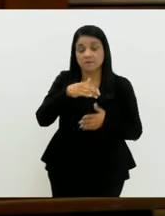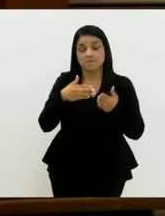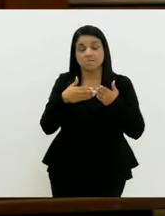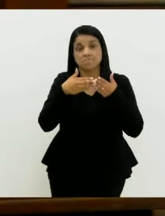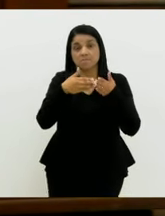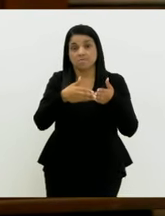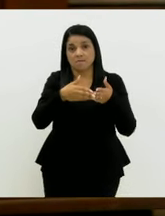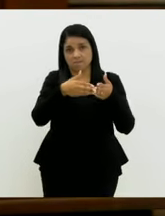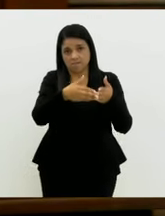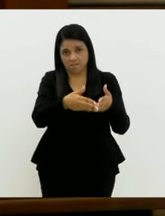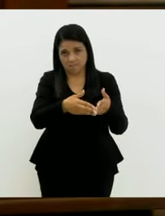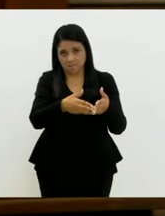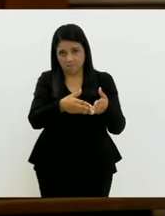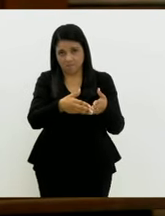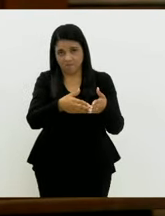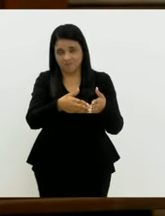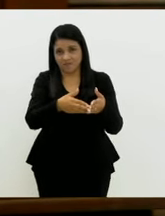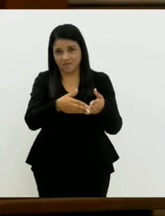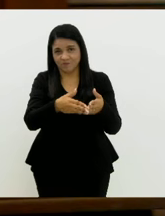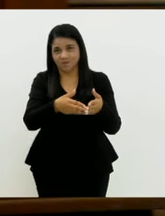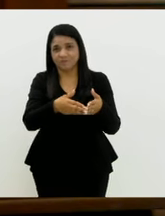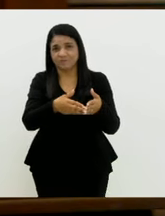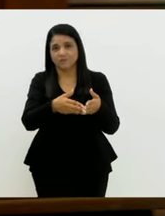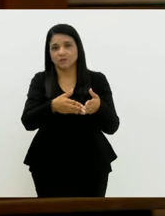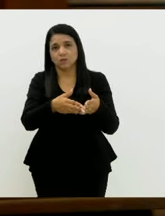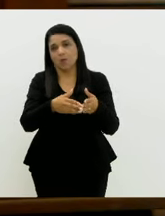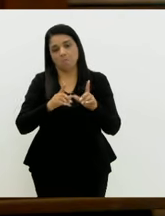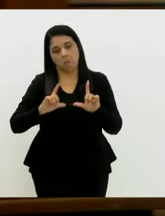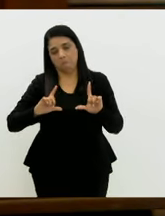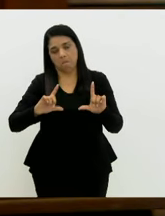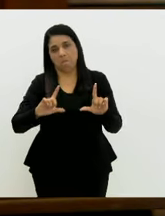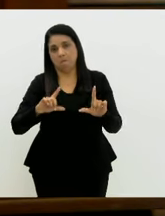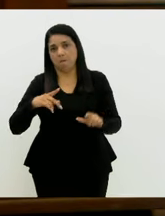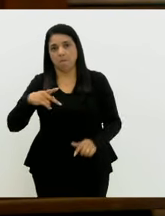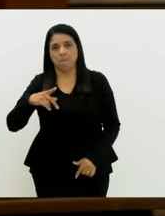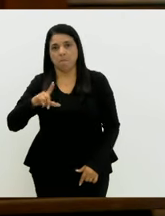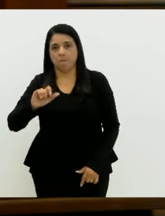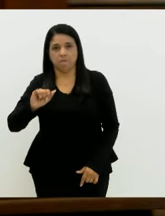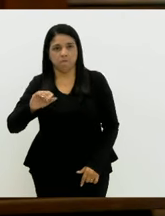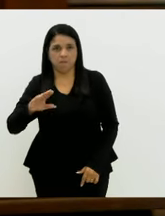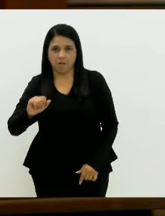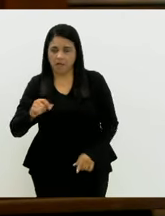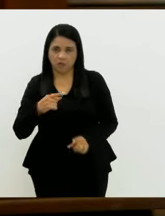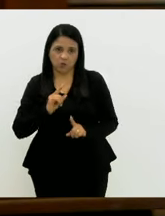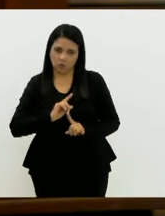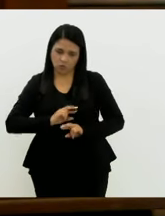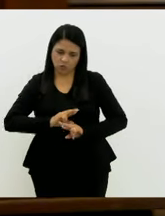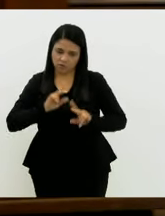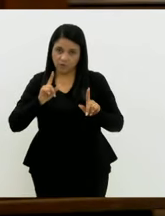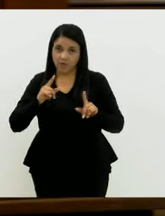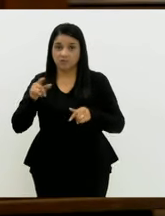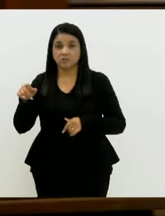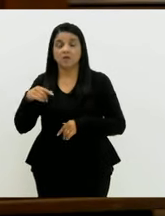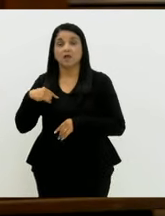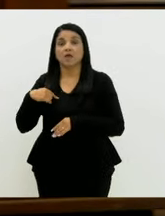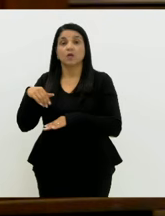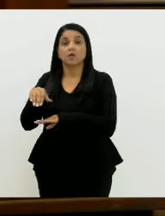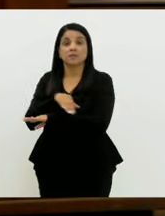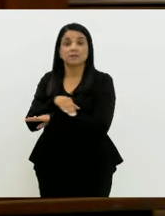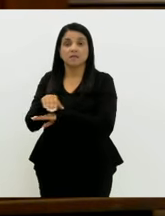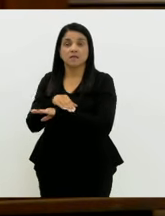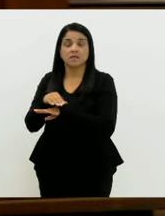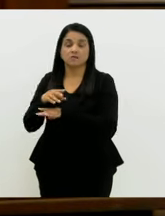embarcações, evidentemente não é por placa, é por endereço do proprietário. E